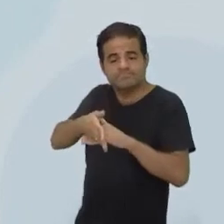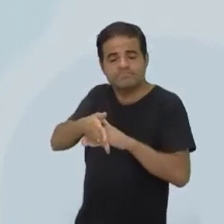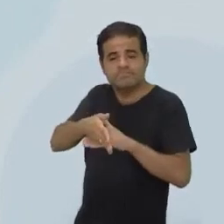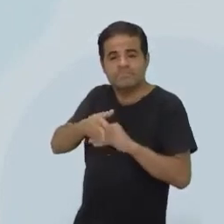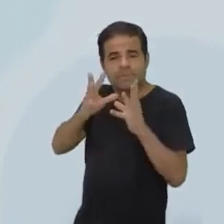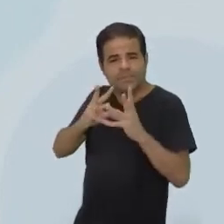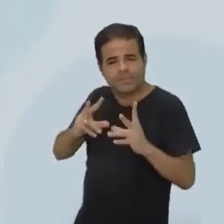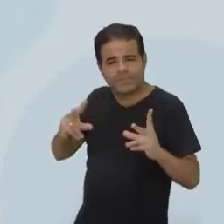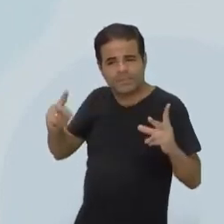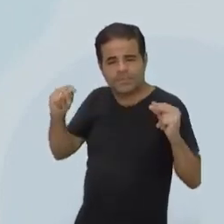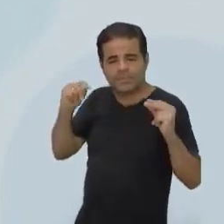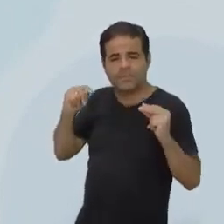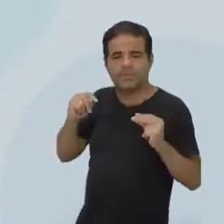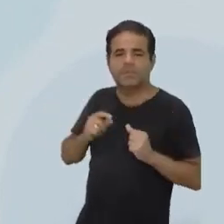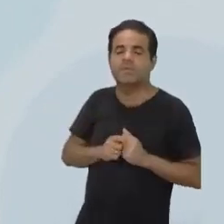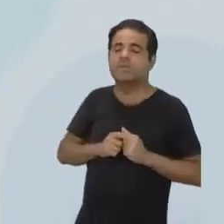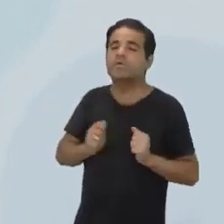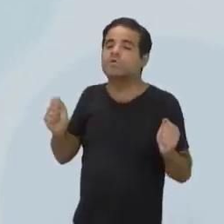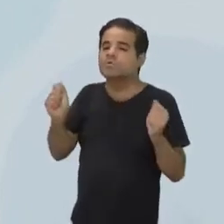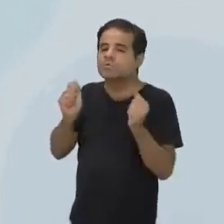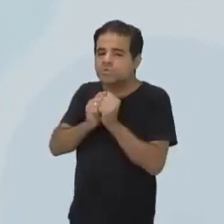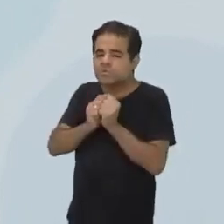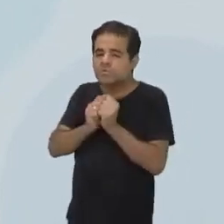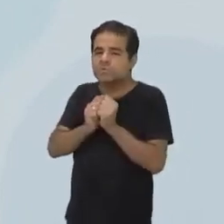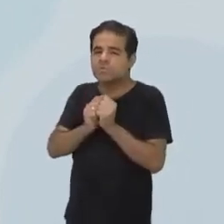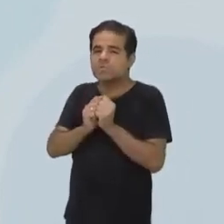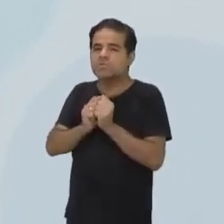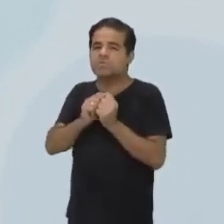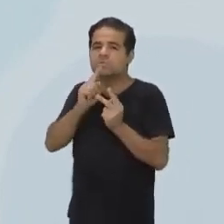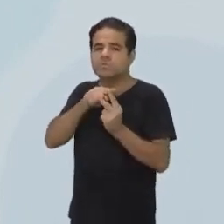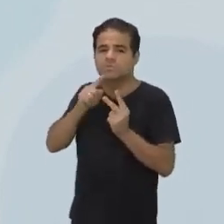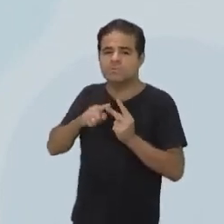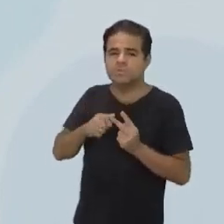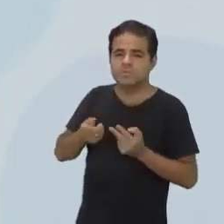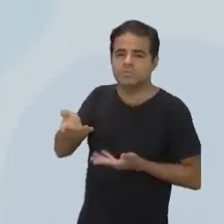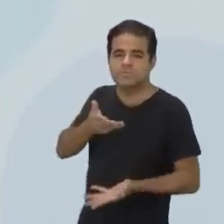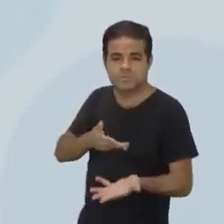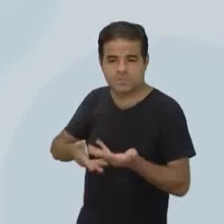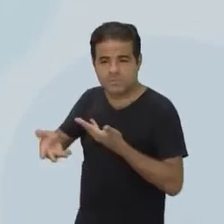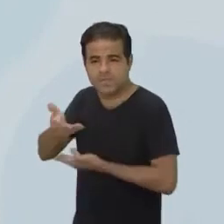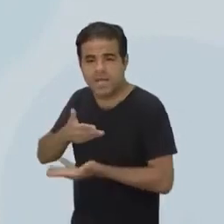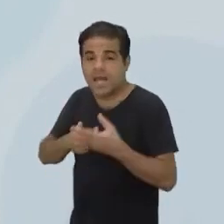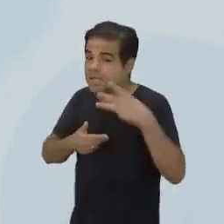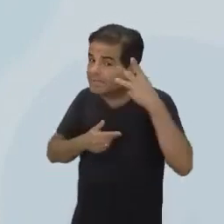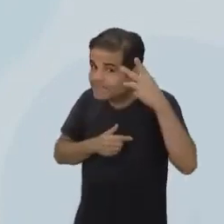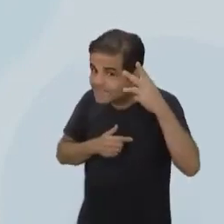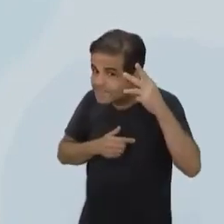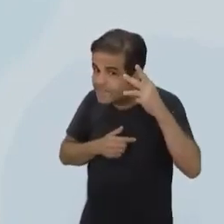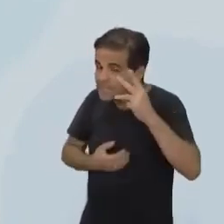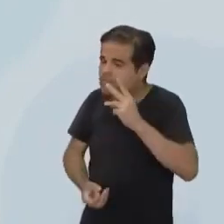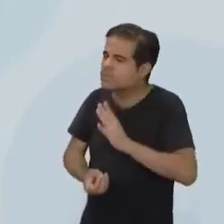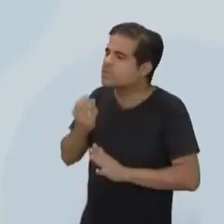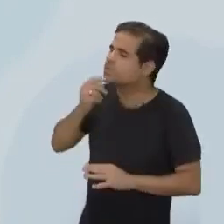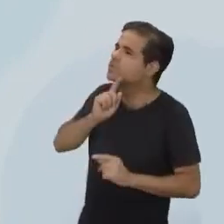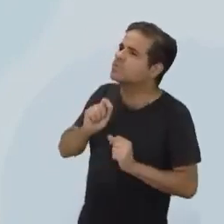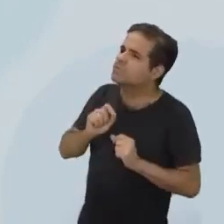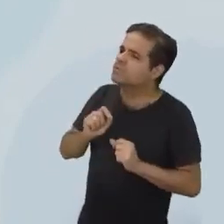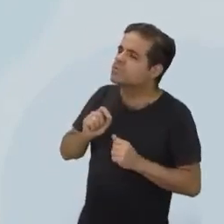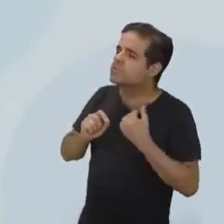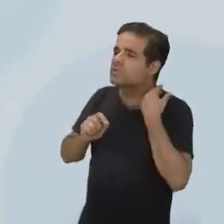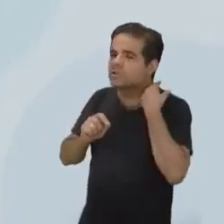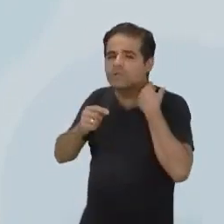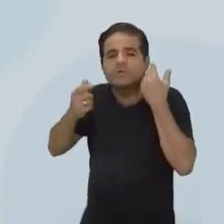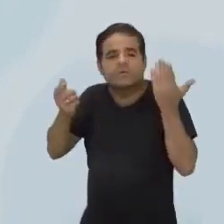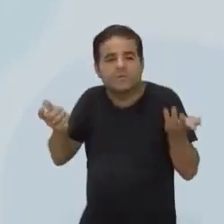de dissolução. Juntando essas duas relações, a terceira surge. O que que a gente tem